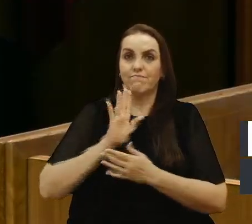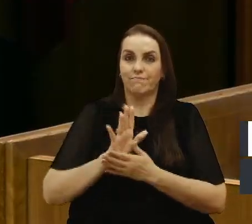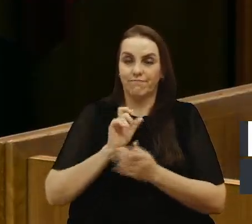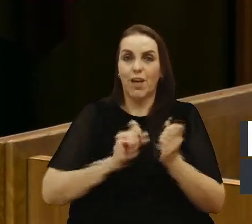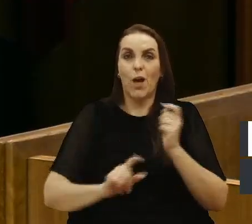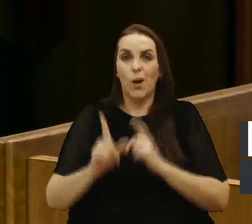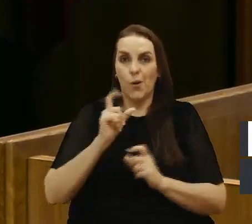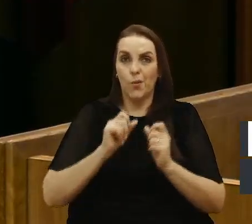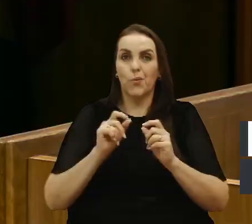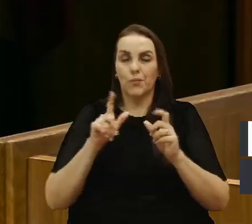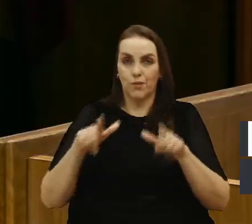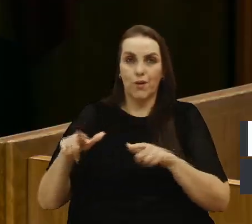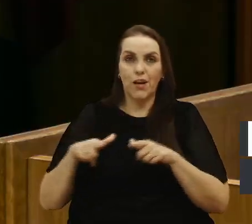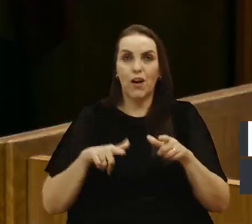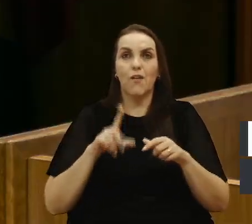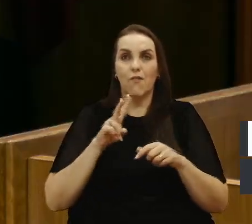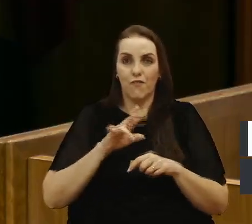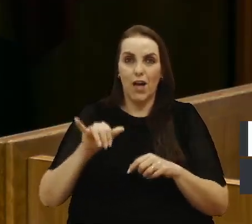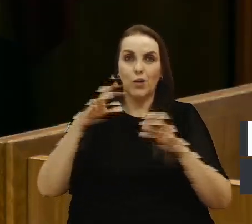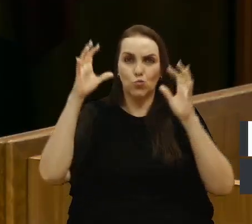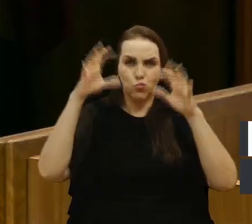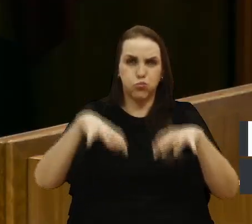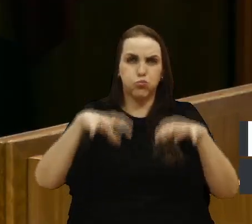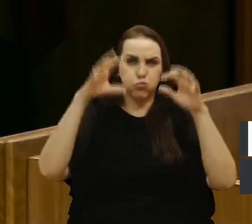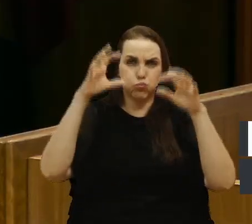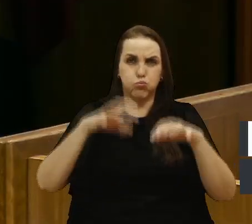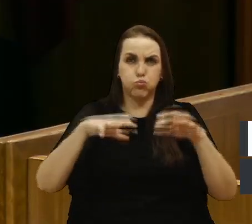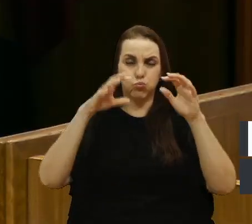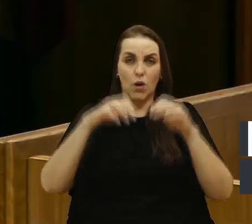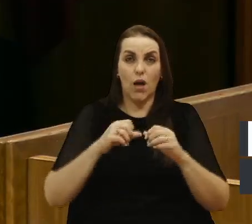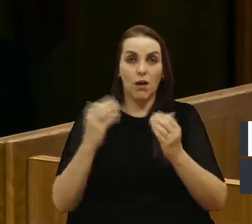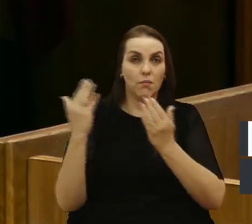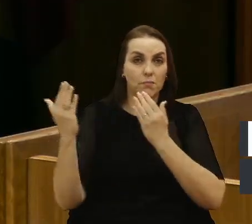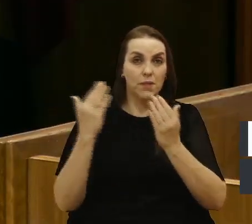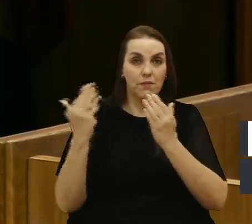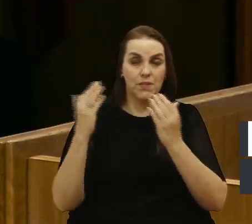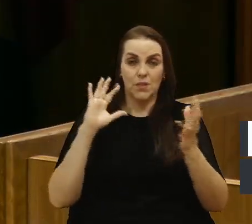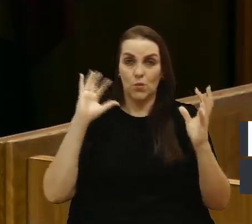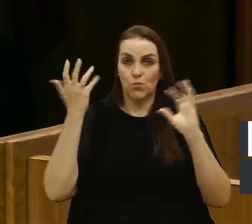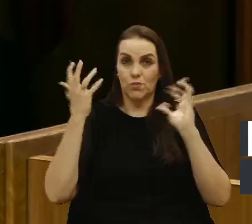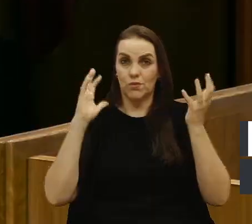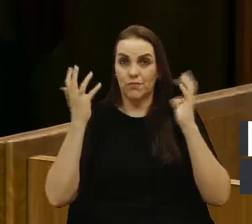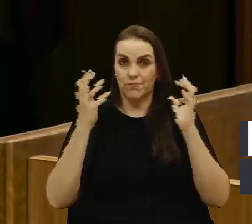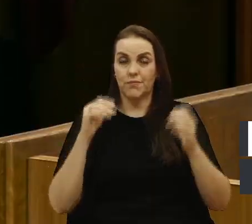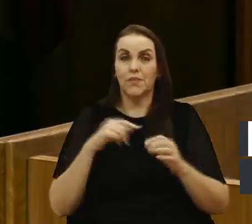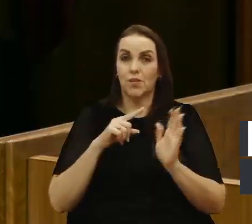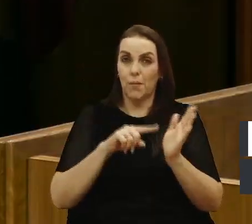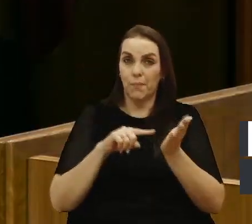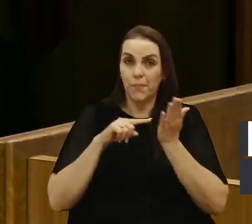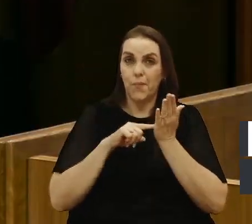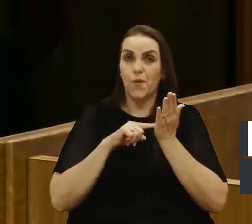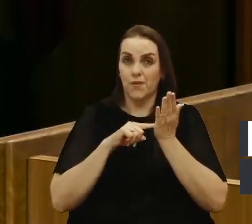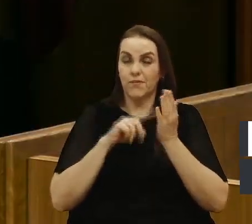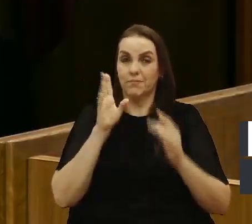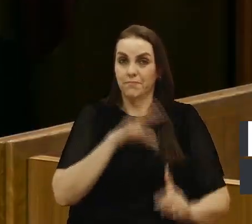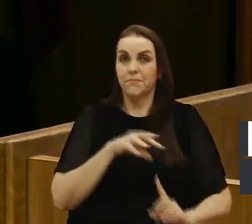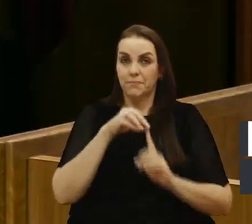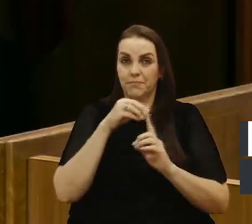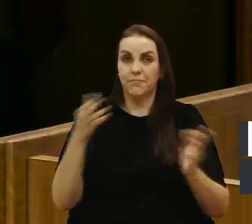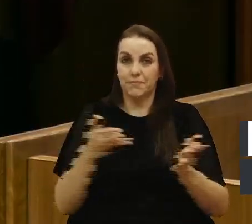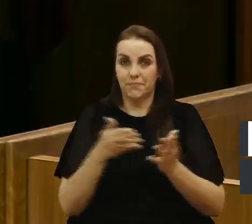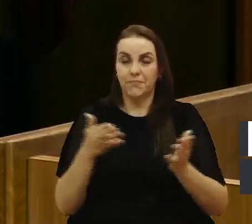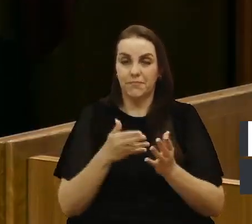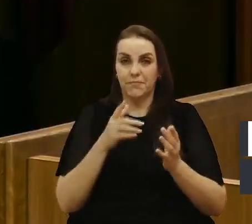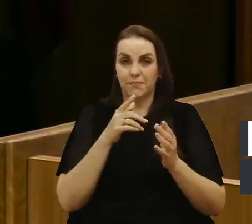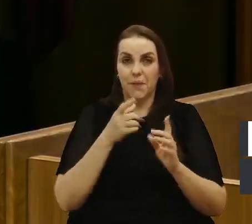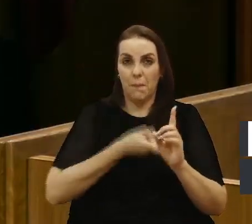locais aí que vai vir chuvas e vai vir chuvas grandes, A previsão do tempo nos mostra isso. Então, principalmente agora que passamos o mês